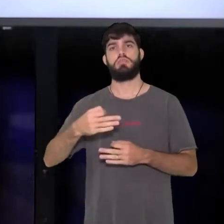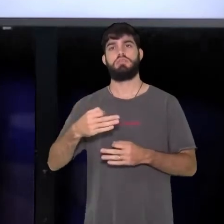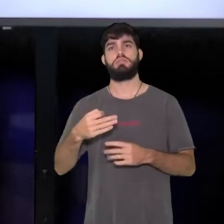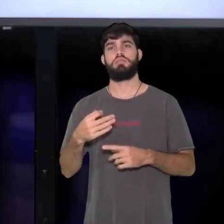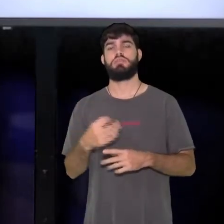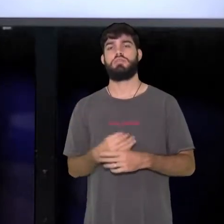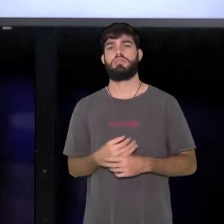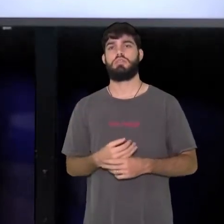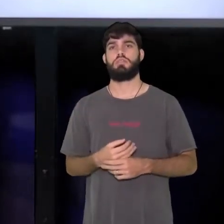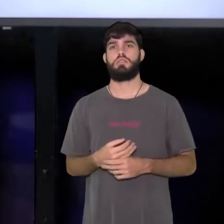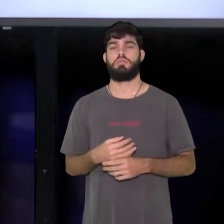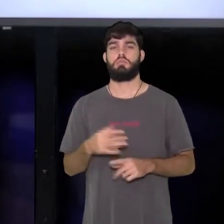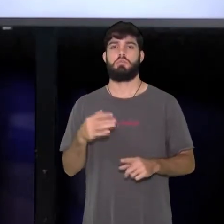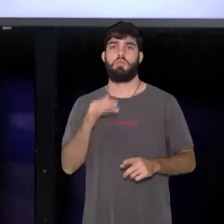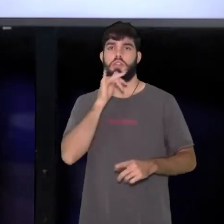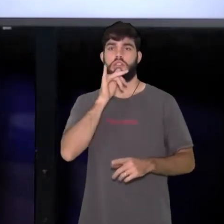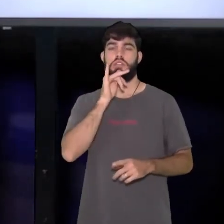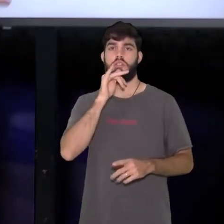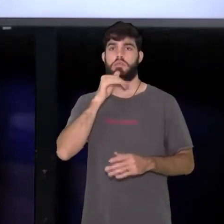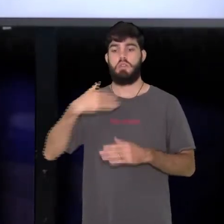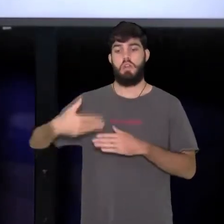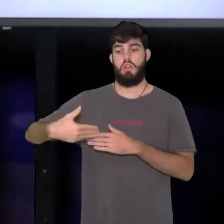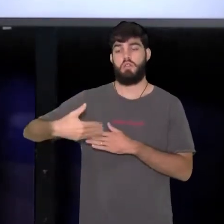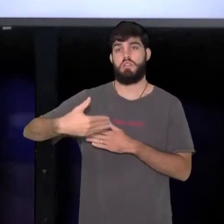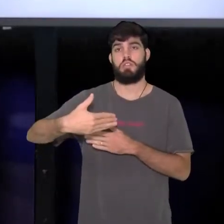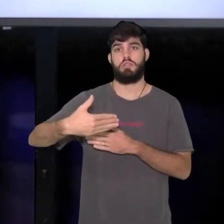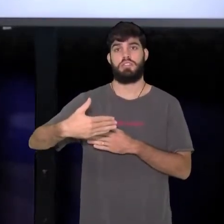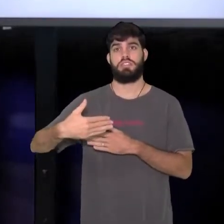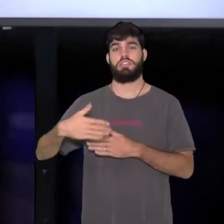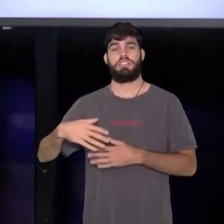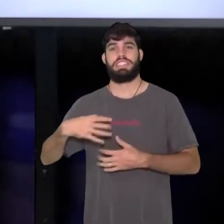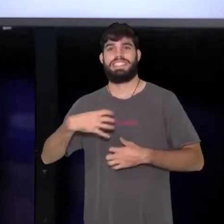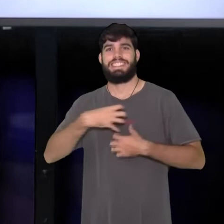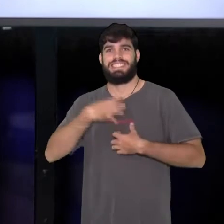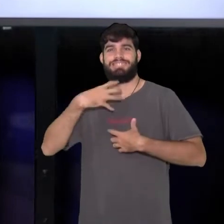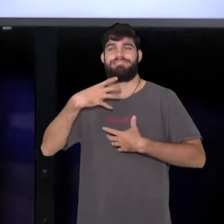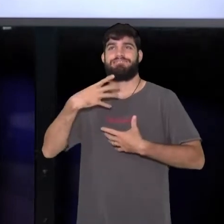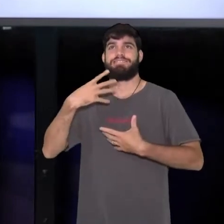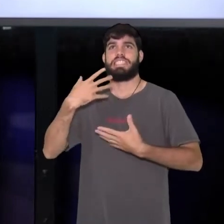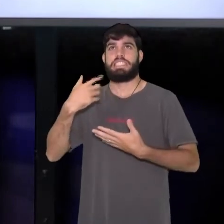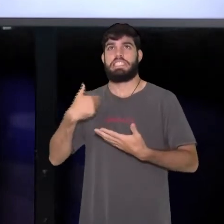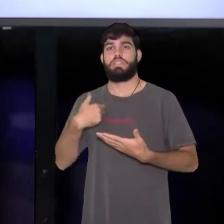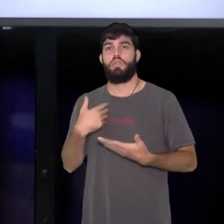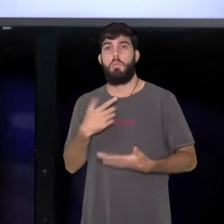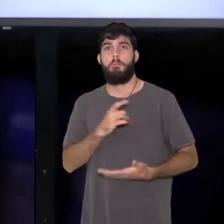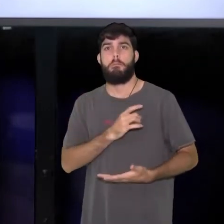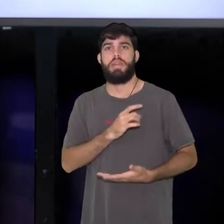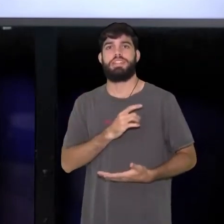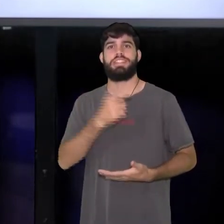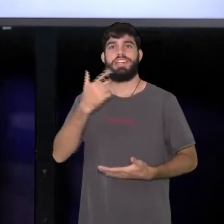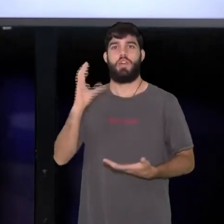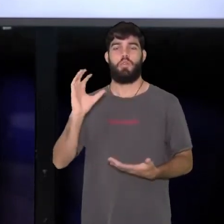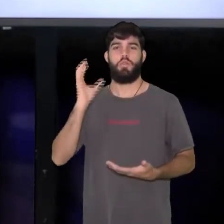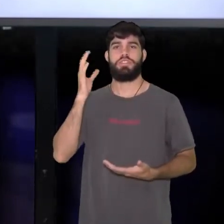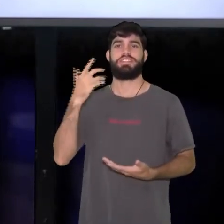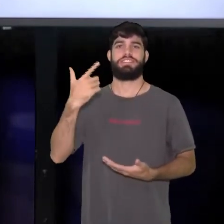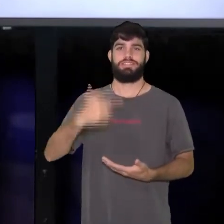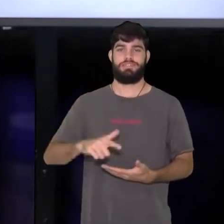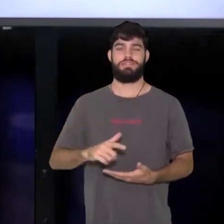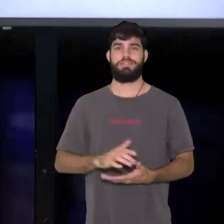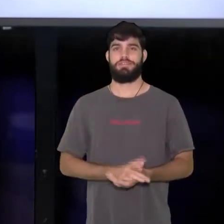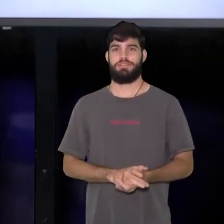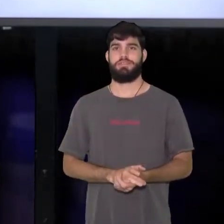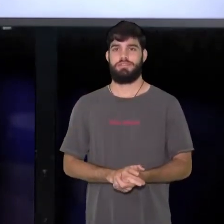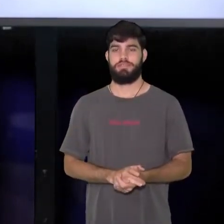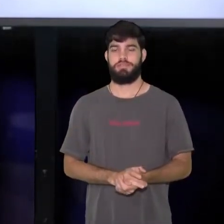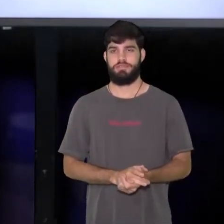certo. Sequelas são consequências de algo. E aqui as sequelas do atentado